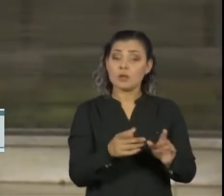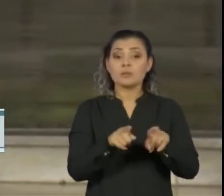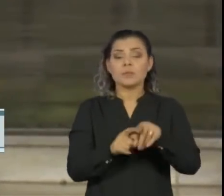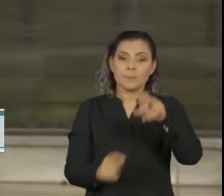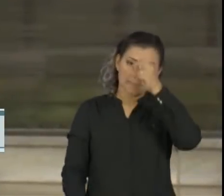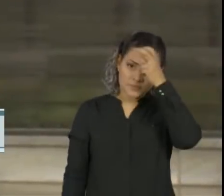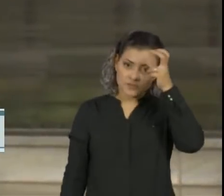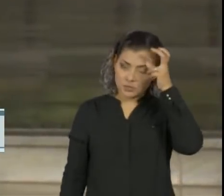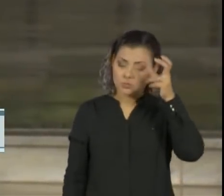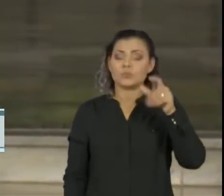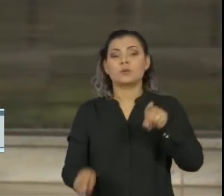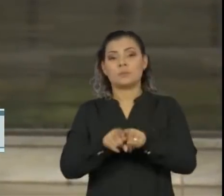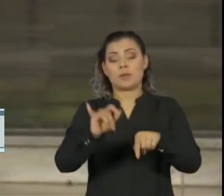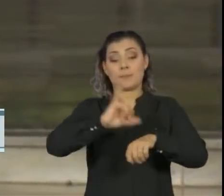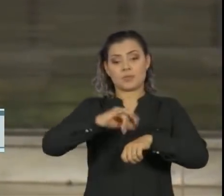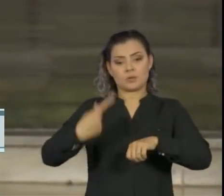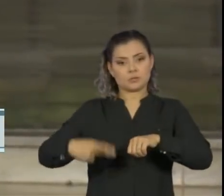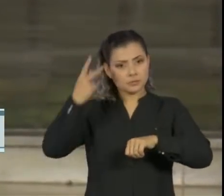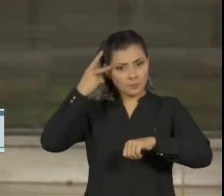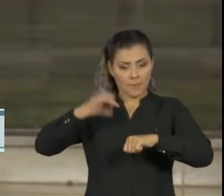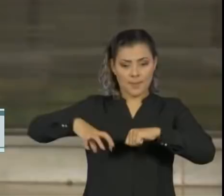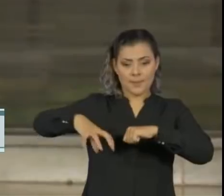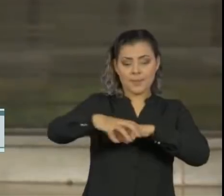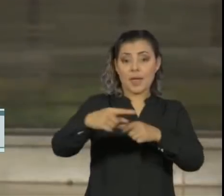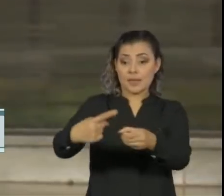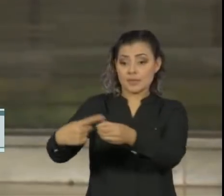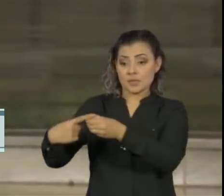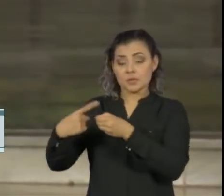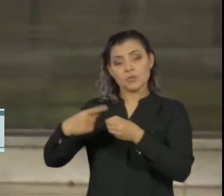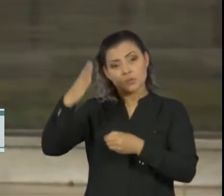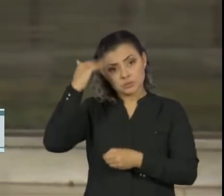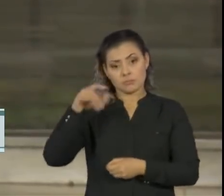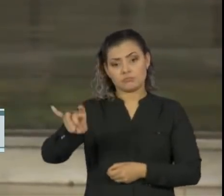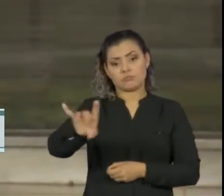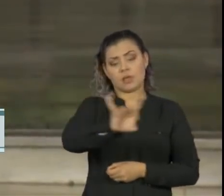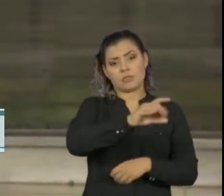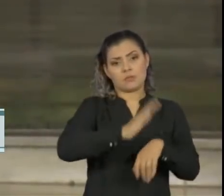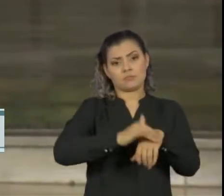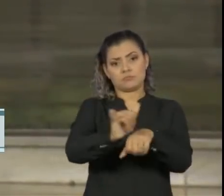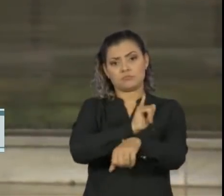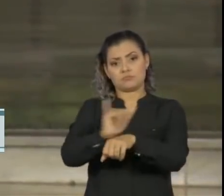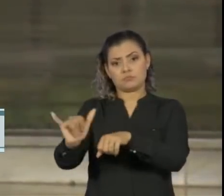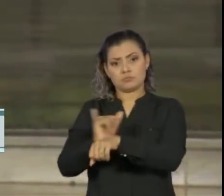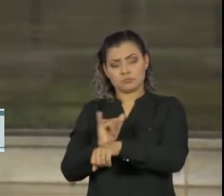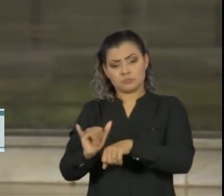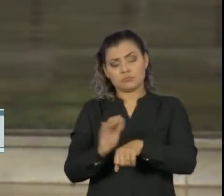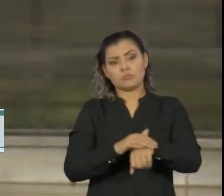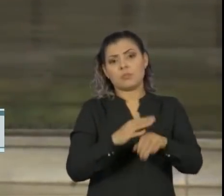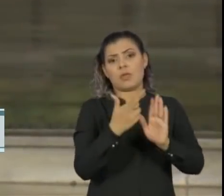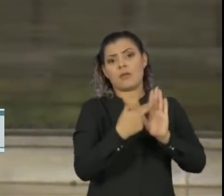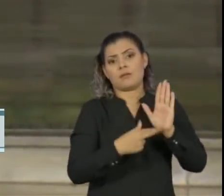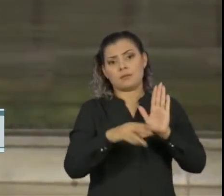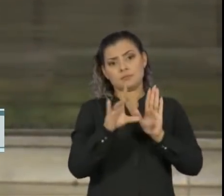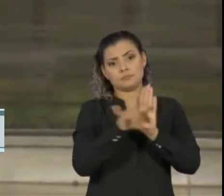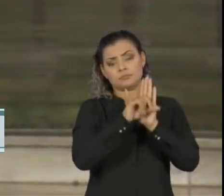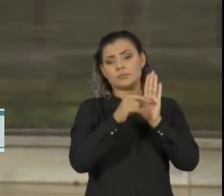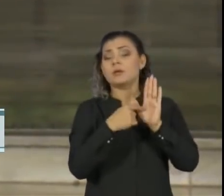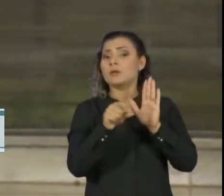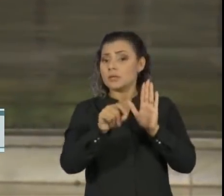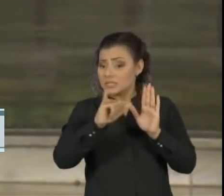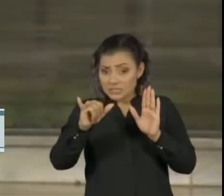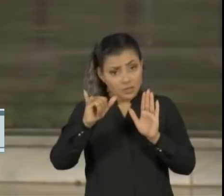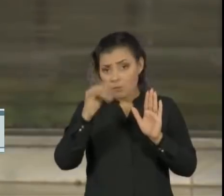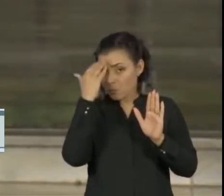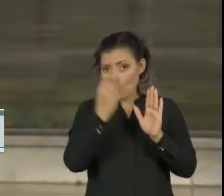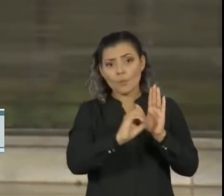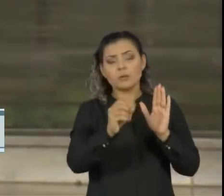região metropolitana, incluindo a capital de São Paulo ou do interior, saberão utilizar os recursos necessários para a advertência, a